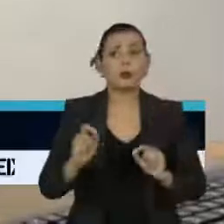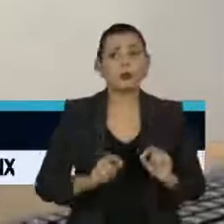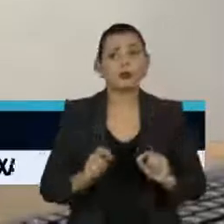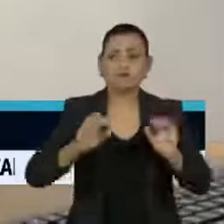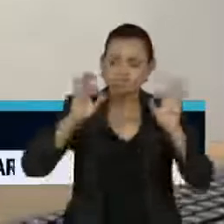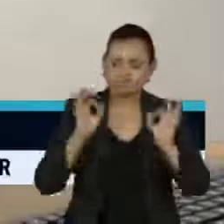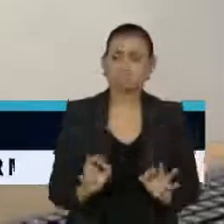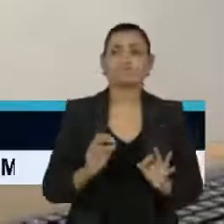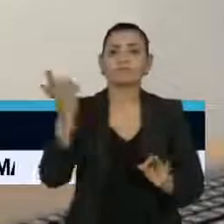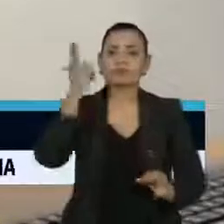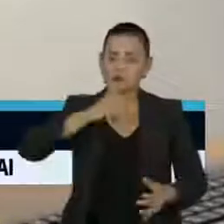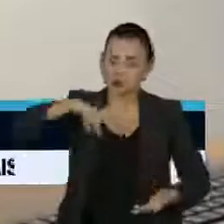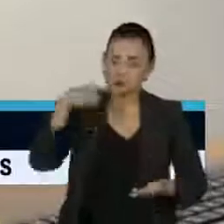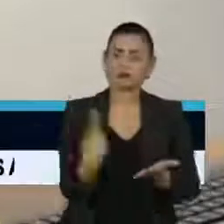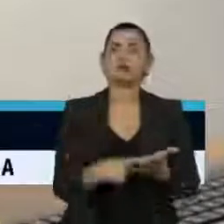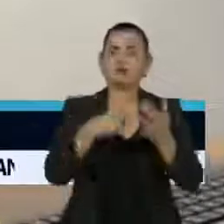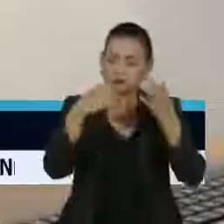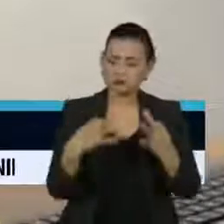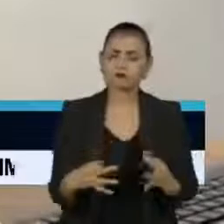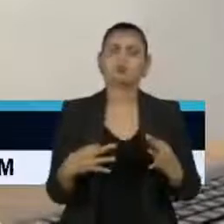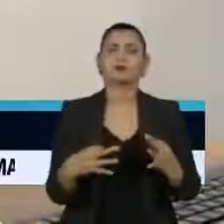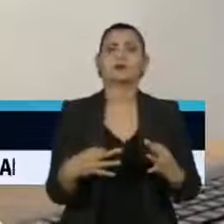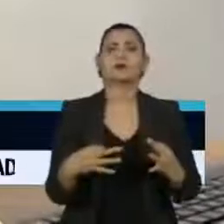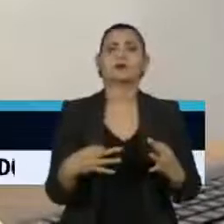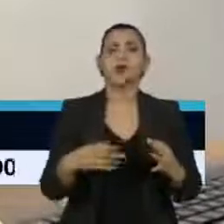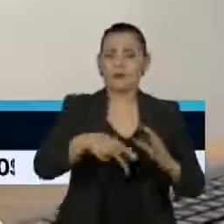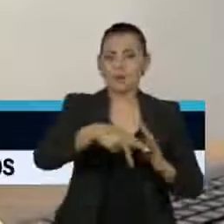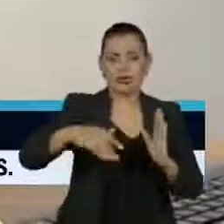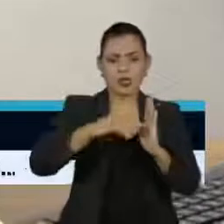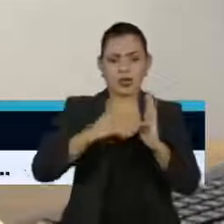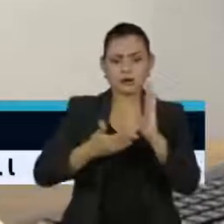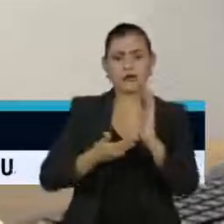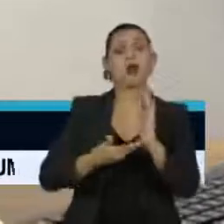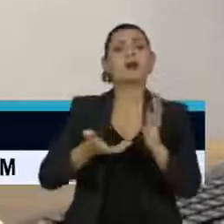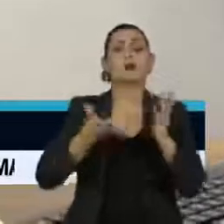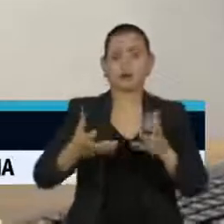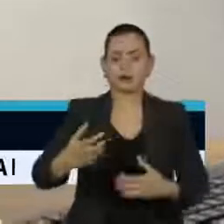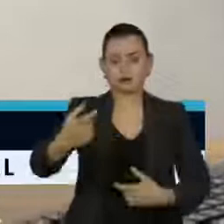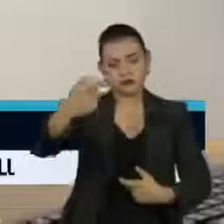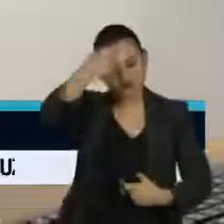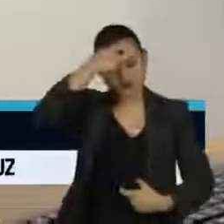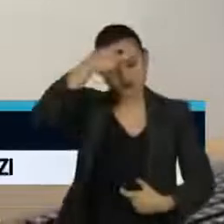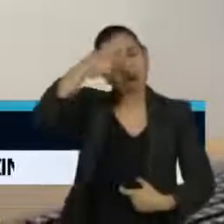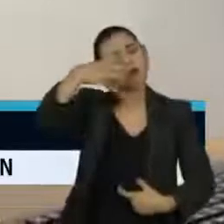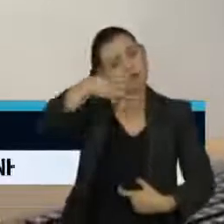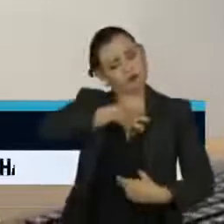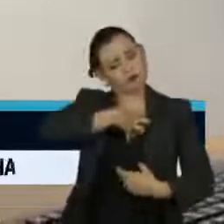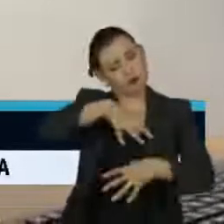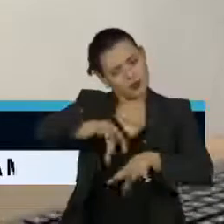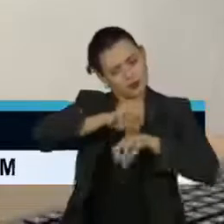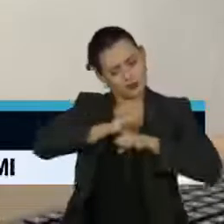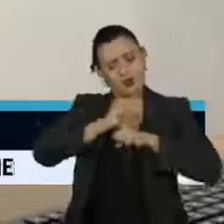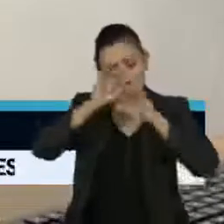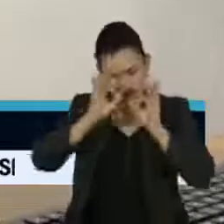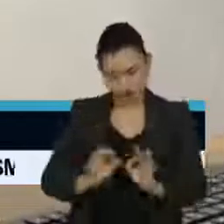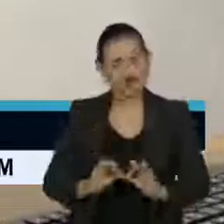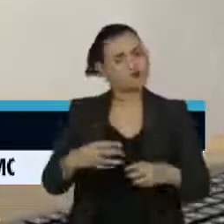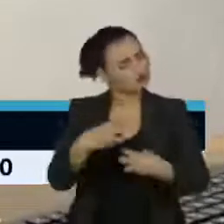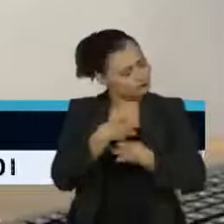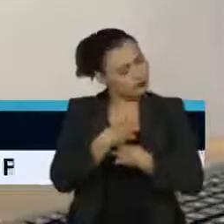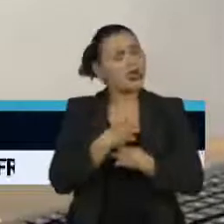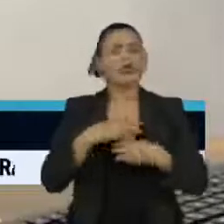que assumam presidentes que tenham um espírito democrático, que valorizem